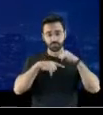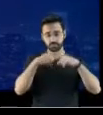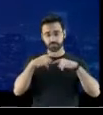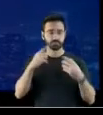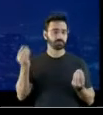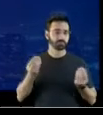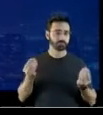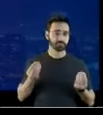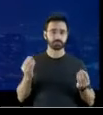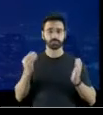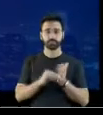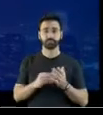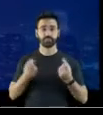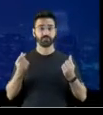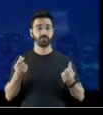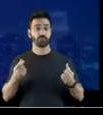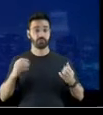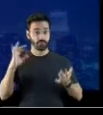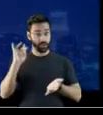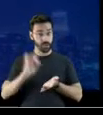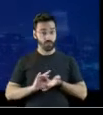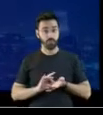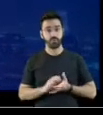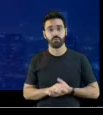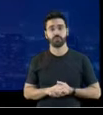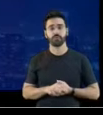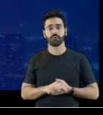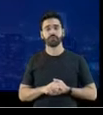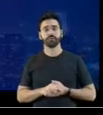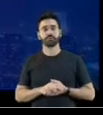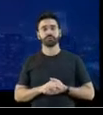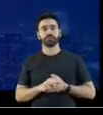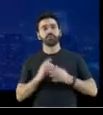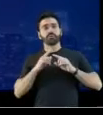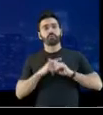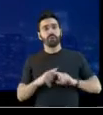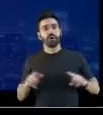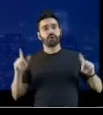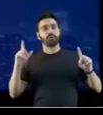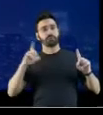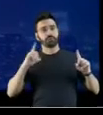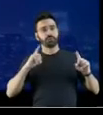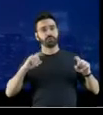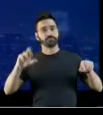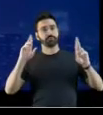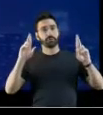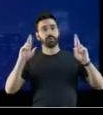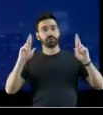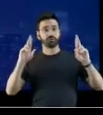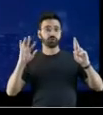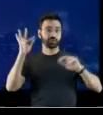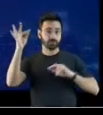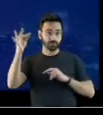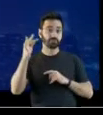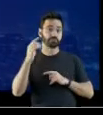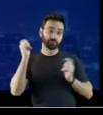quanto à precificação do seu real valor, mas com grandes expectativas em função da